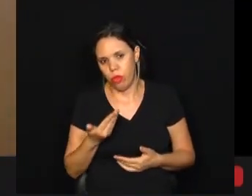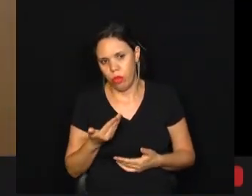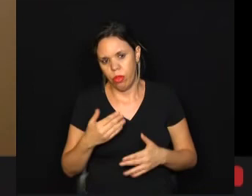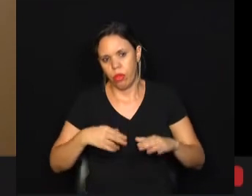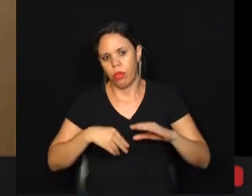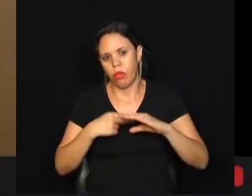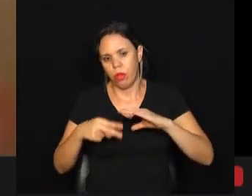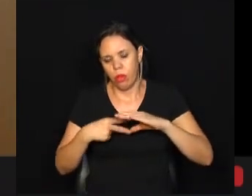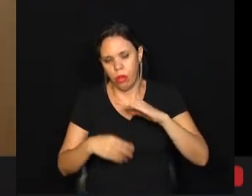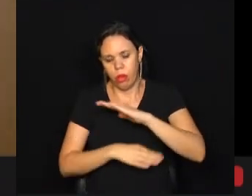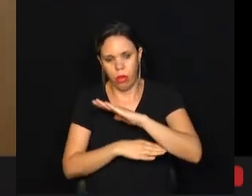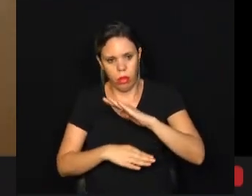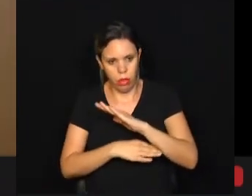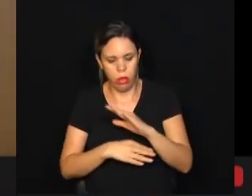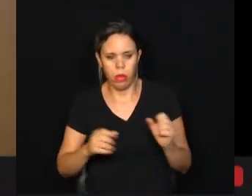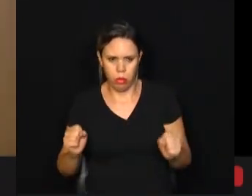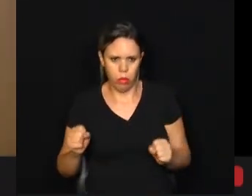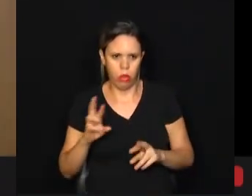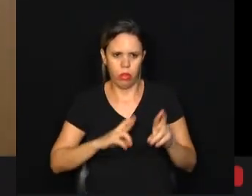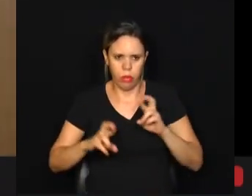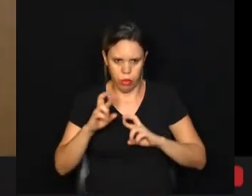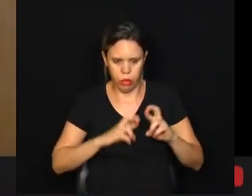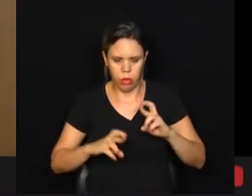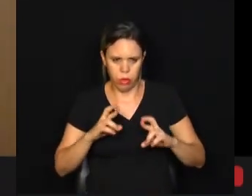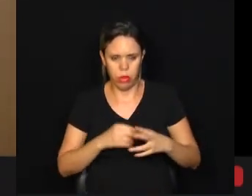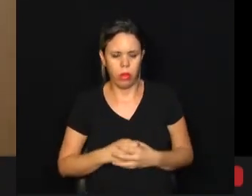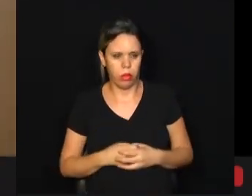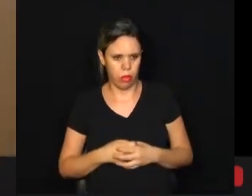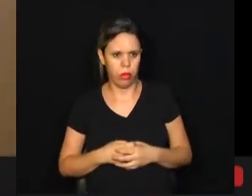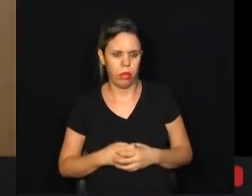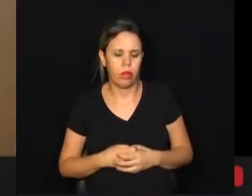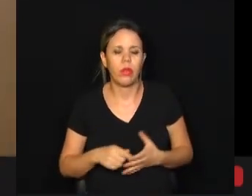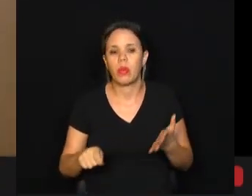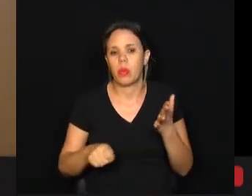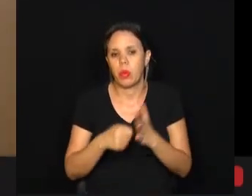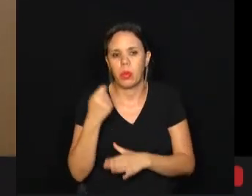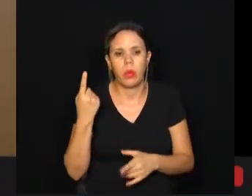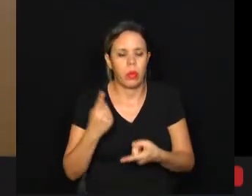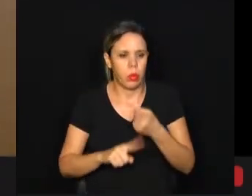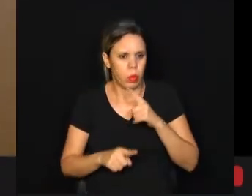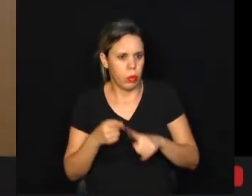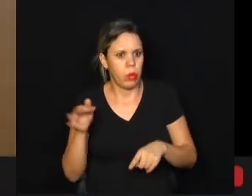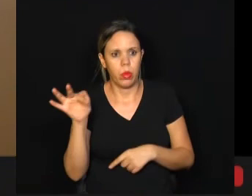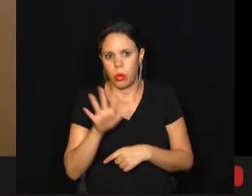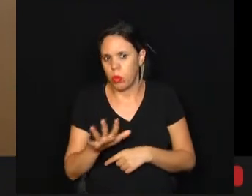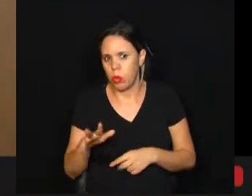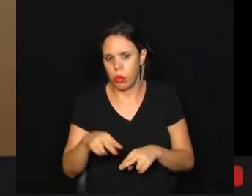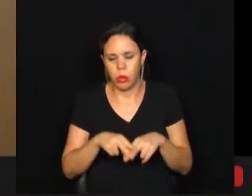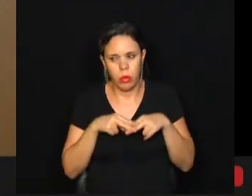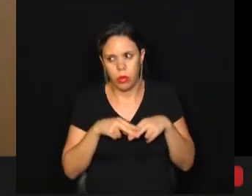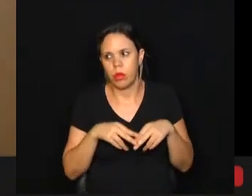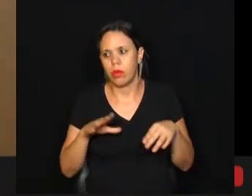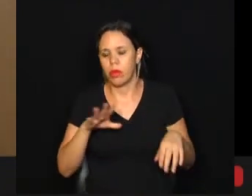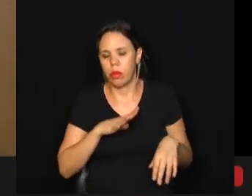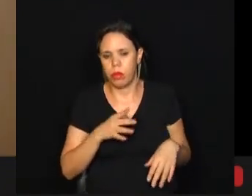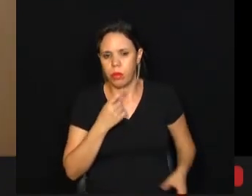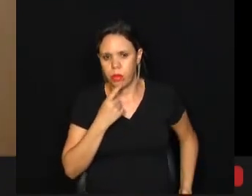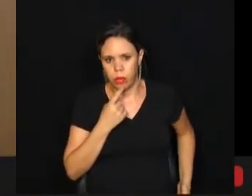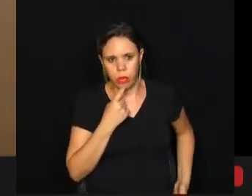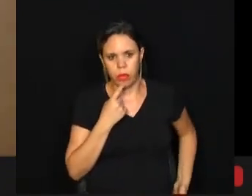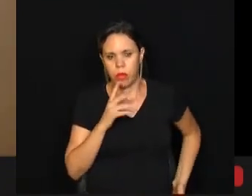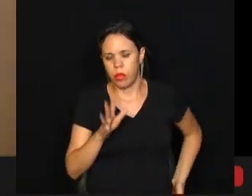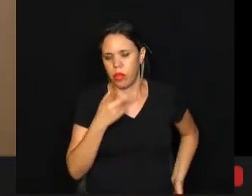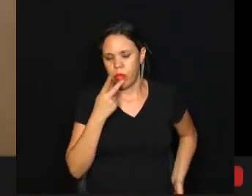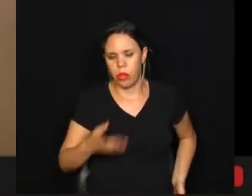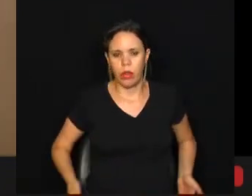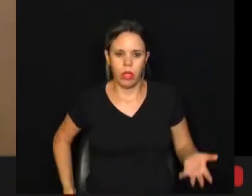Câmara ela tem que fiscalizar. Foi assinado um pacto federativo, portanto, a cidade de Campinas já disse que